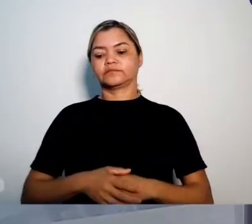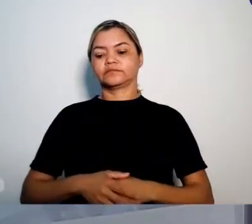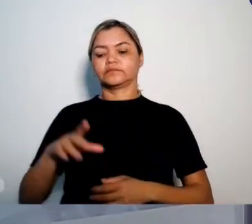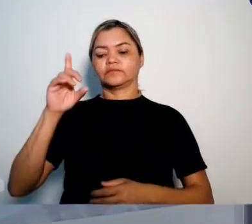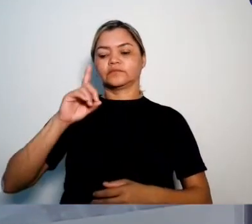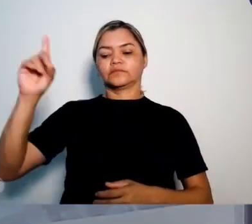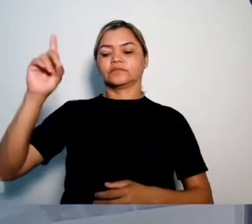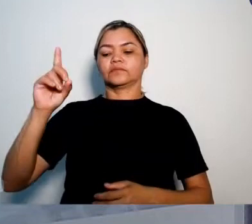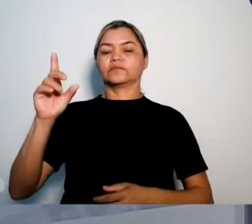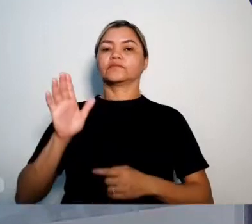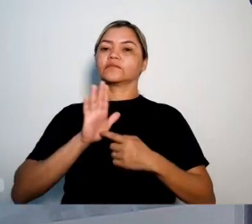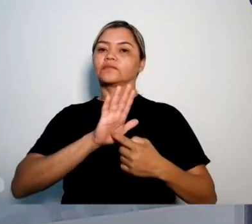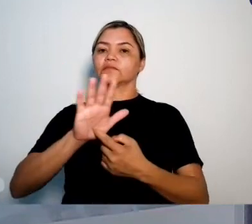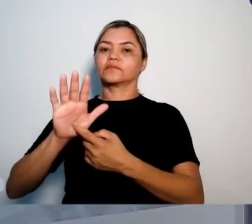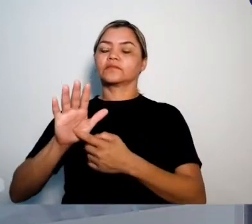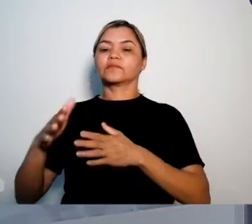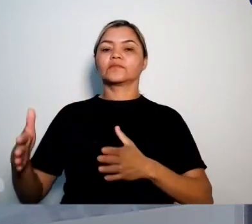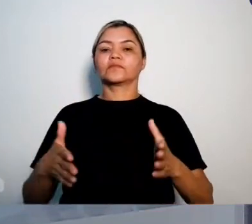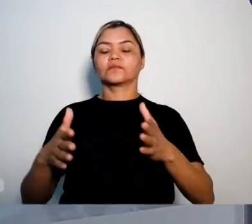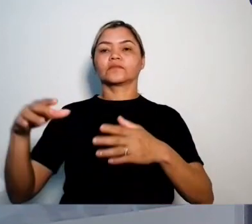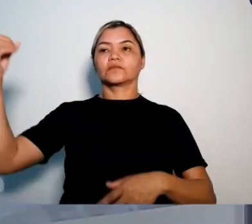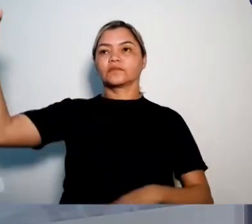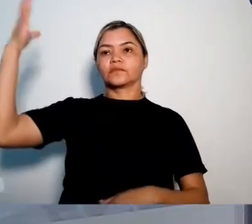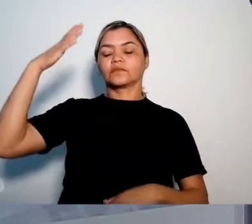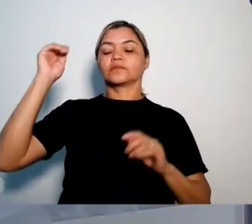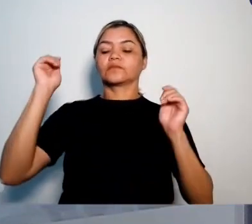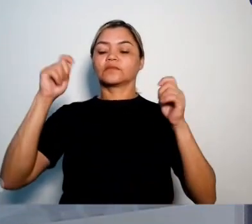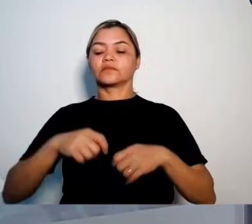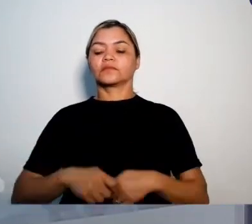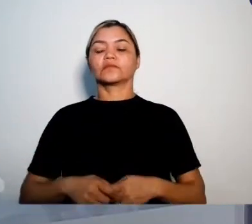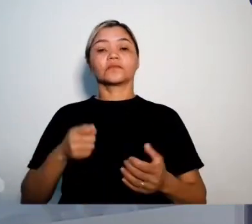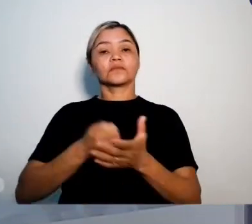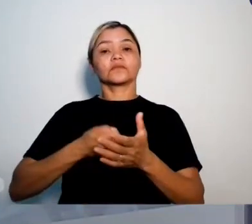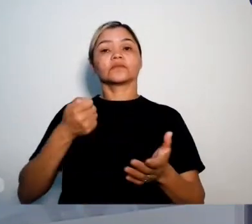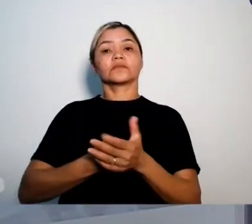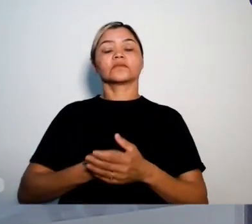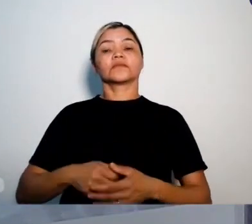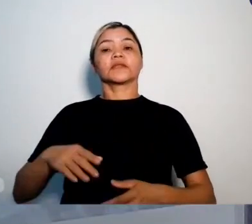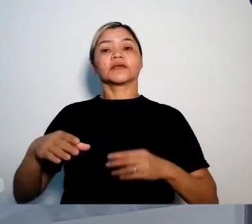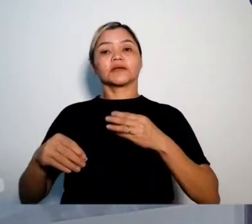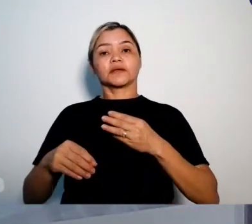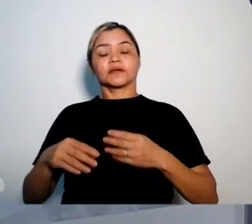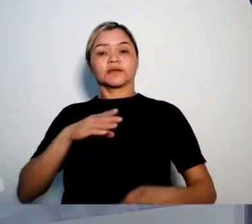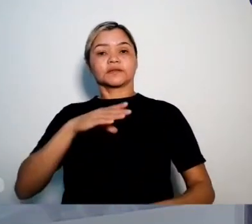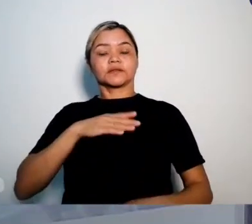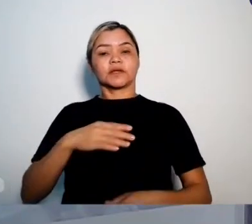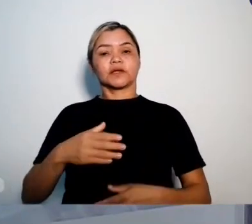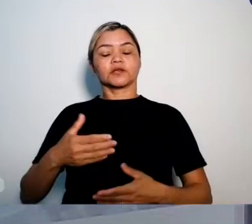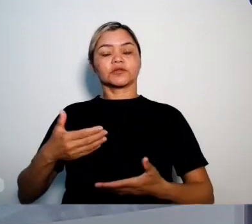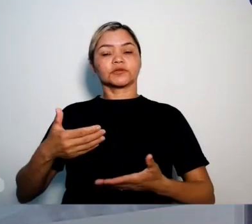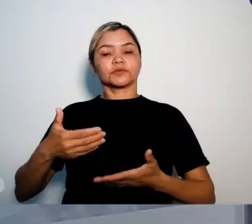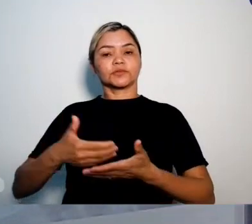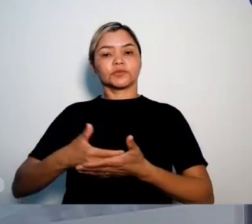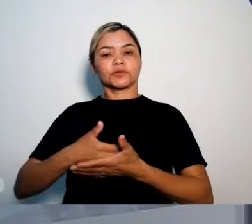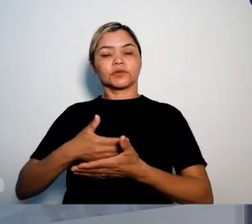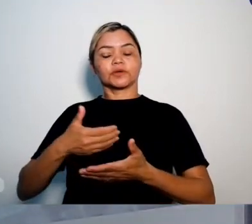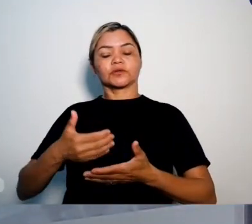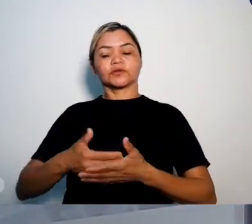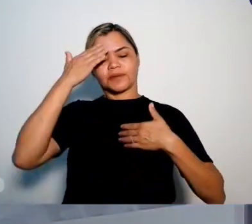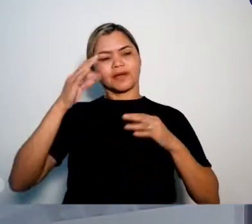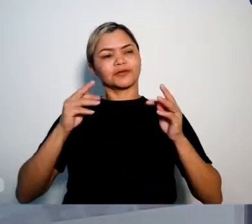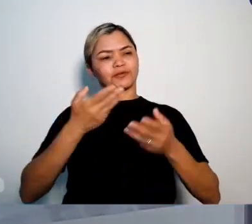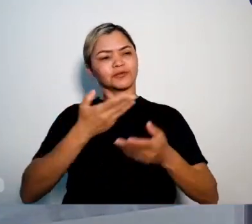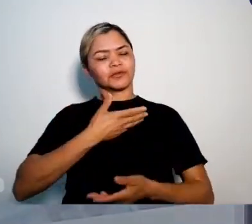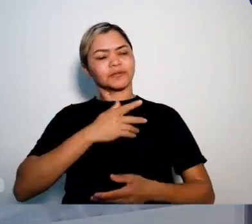me mostrando o caminho iluminado para que a gente possa defender a nossa cidade. Muito obrigada e obrigada a todos os vereadores e à presidência dessa casa. Boa